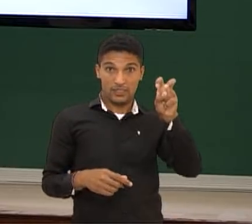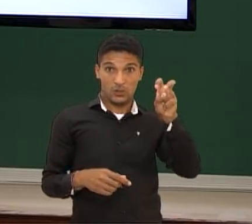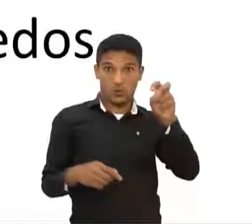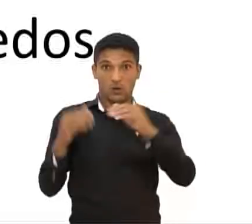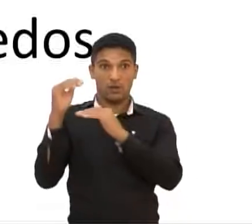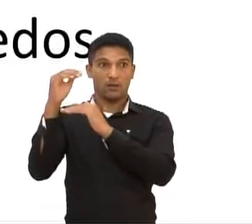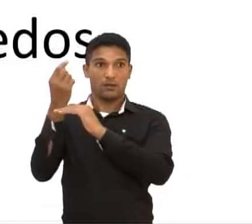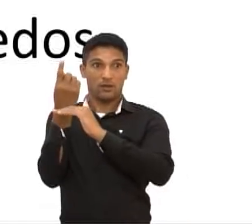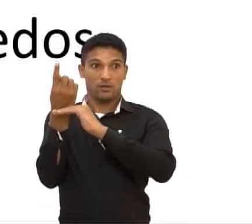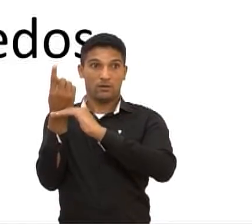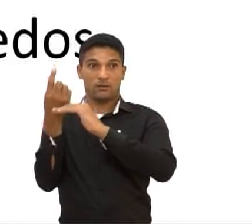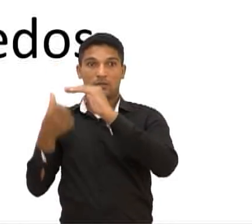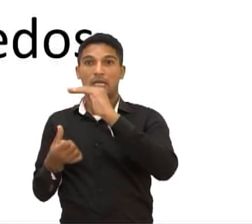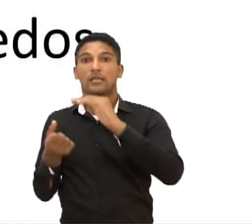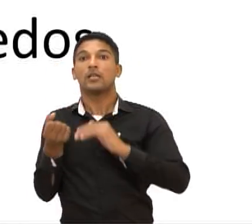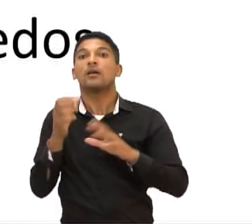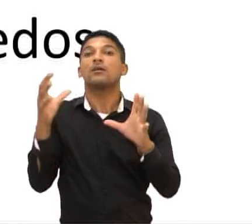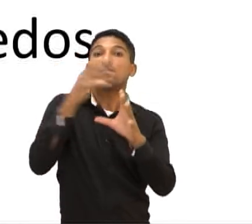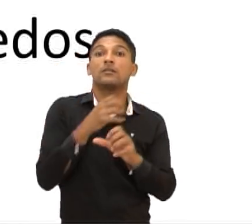para vocês.